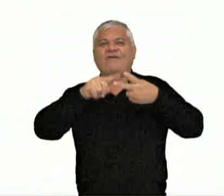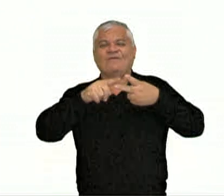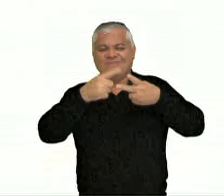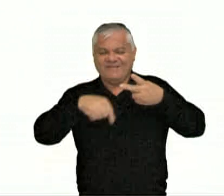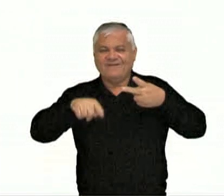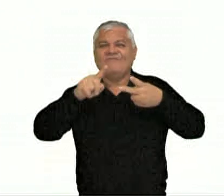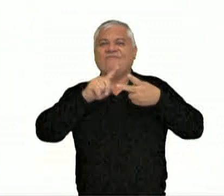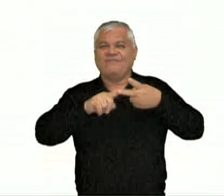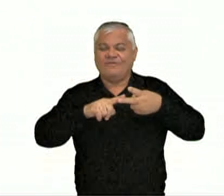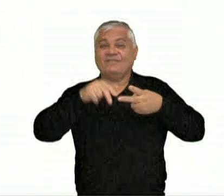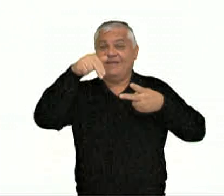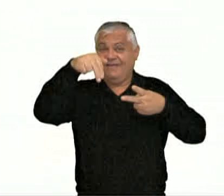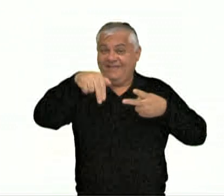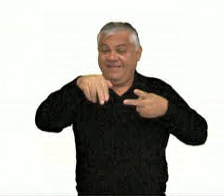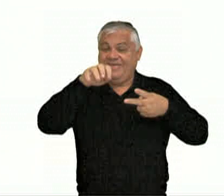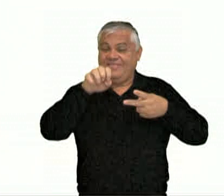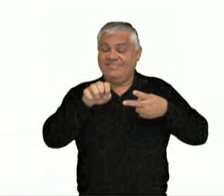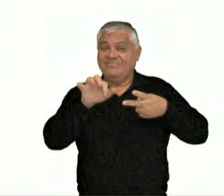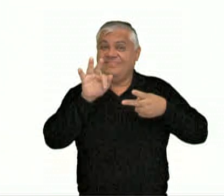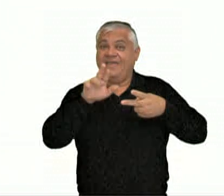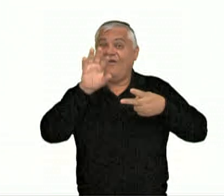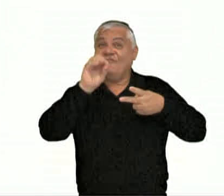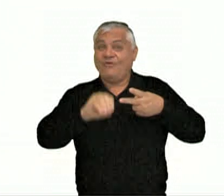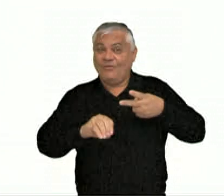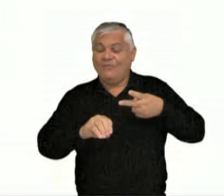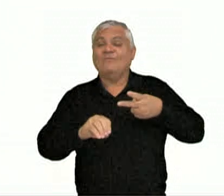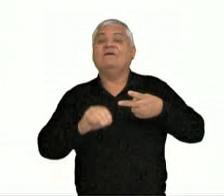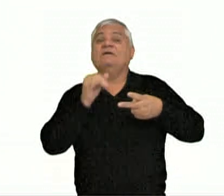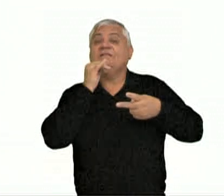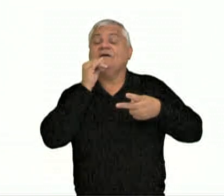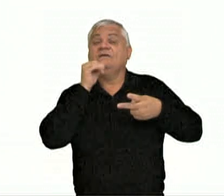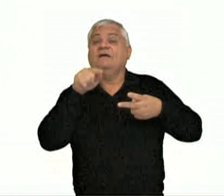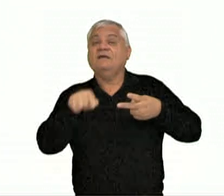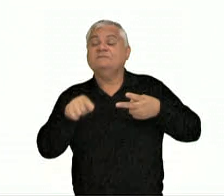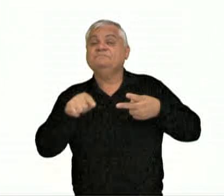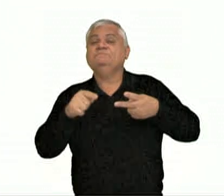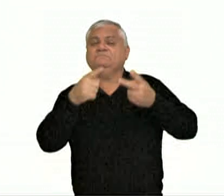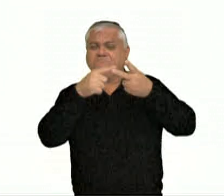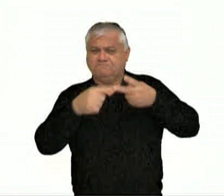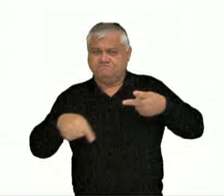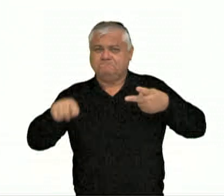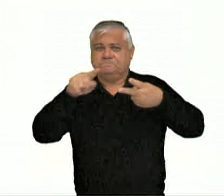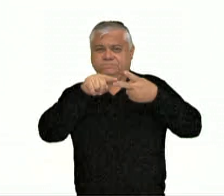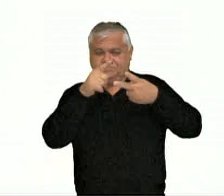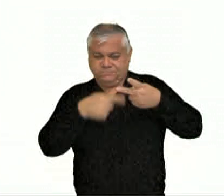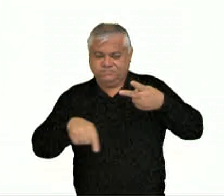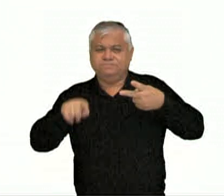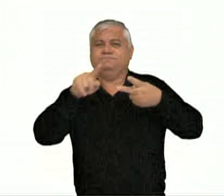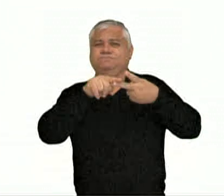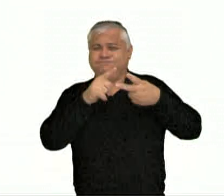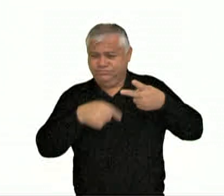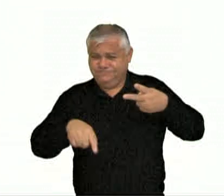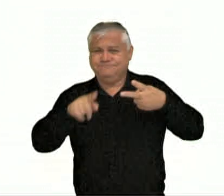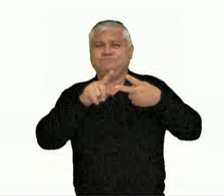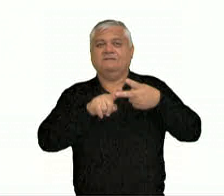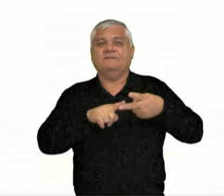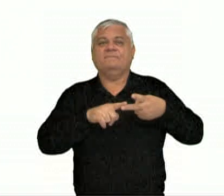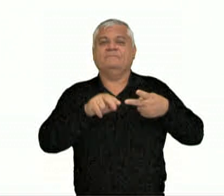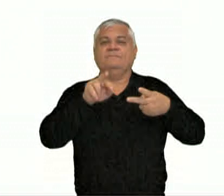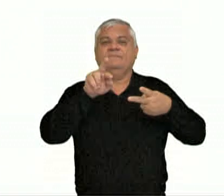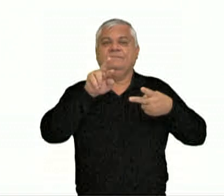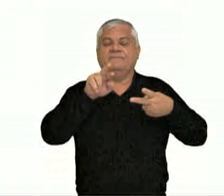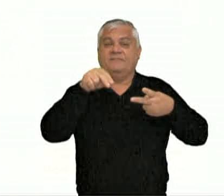néfrons, onde acontece essa filtração. Uma parte dela é reabsorvida, como nós acabamos de ver, e